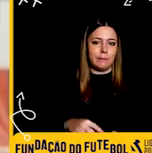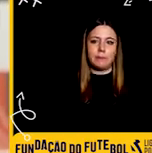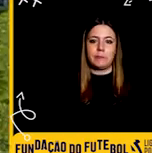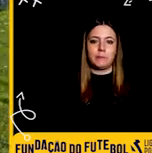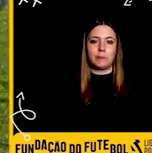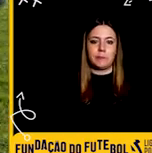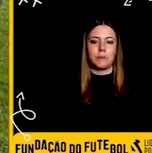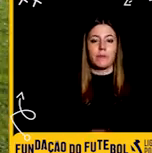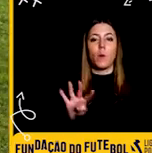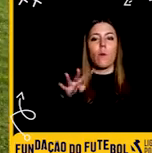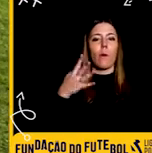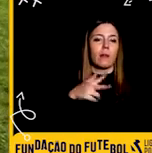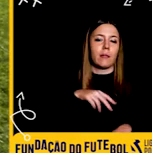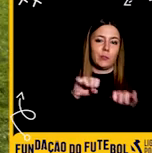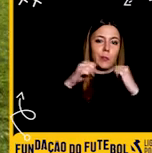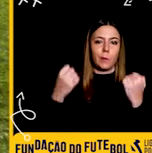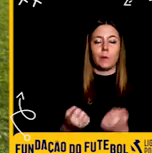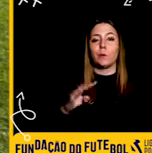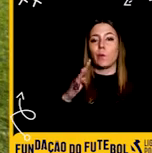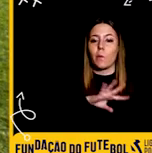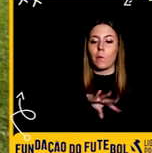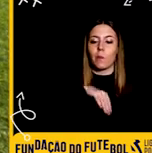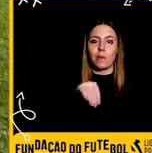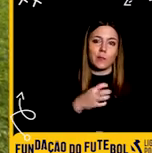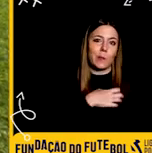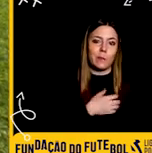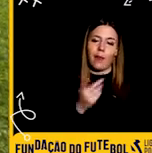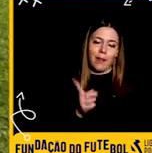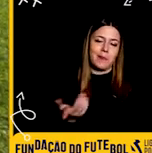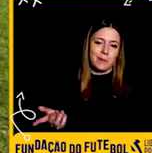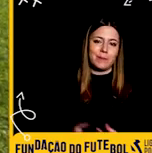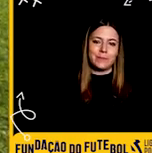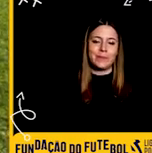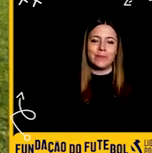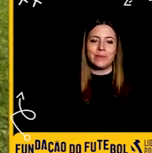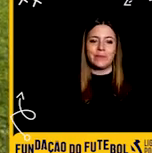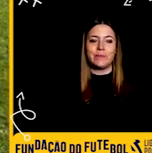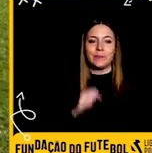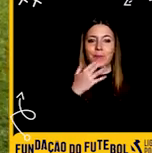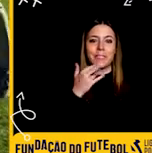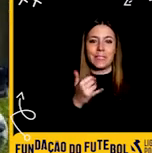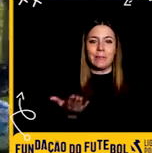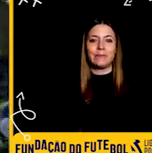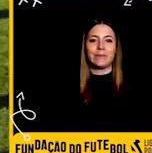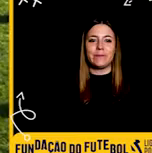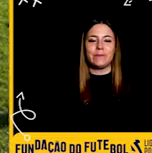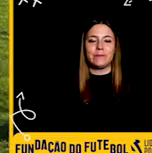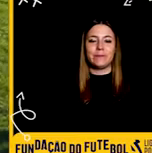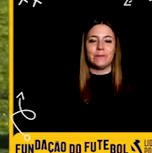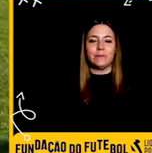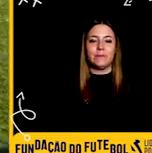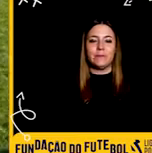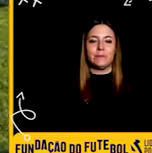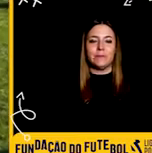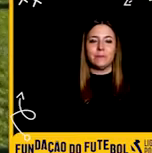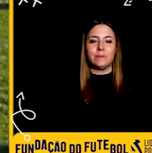campo. Vá. Quatro Ligas de Campeões, quatro Mundiais de Clubes. Pá, fala por si, não é? Fala por si. Pode tentar. Vamos a